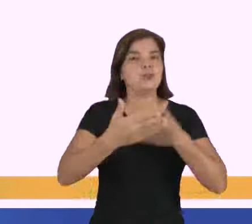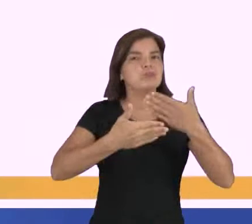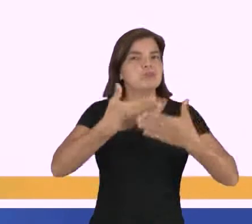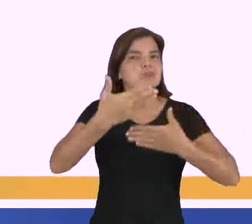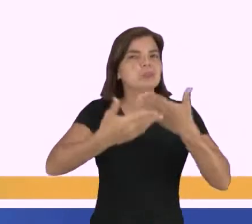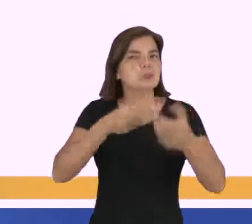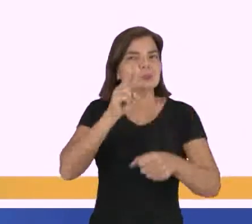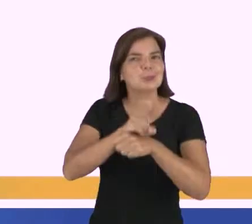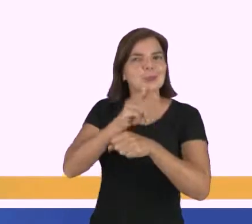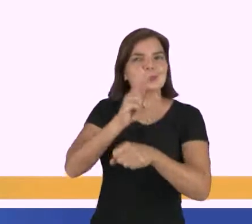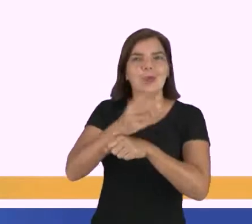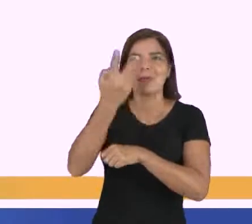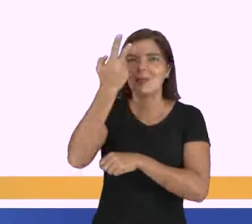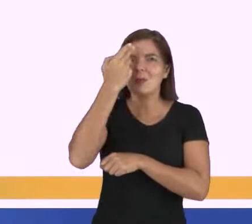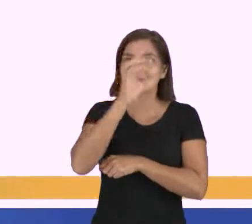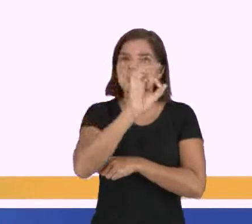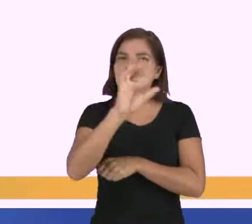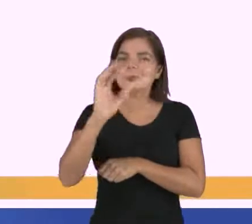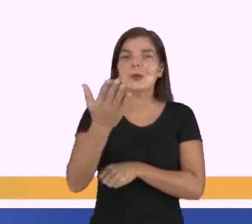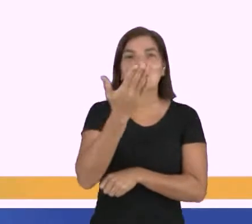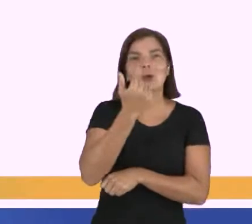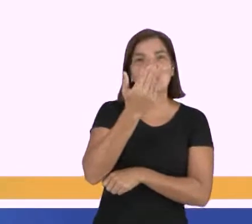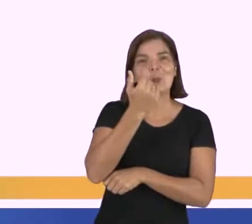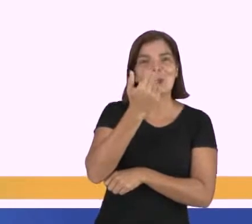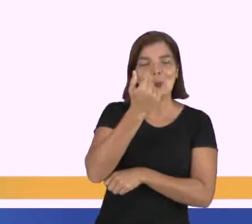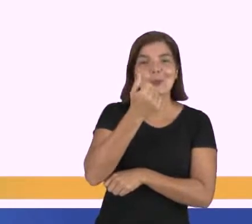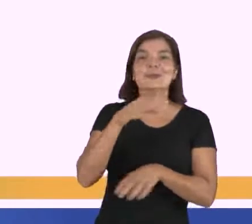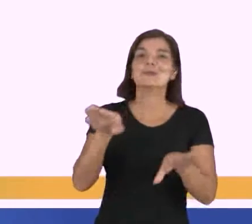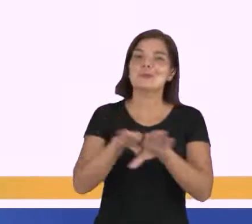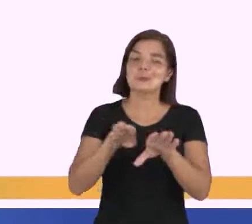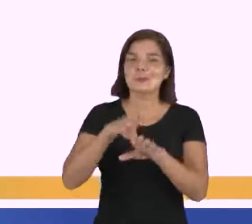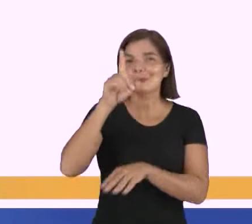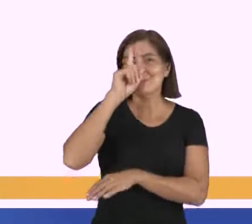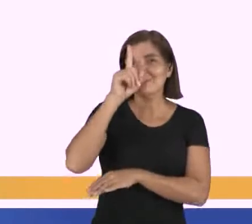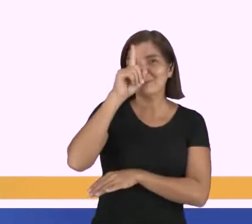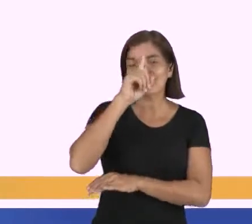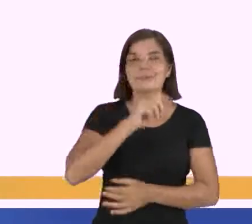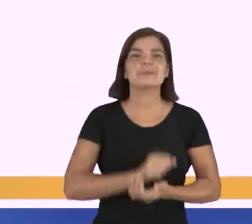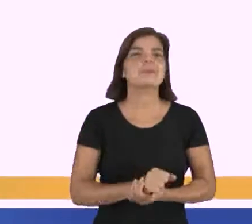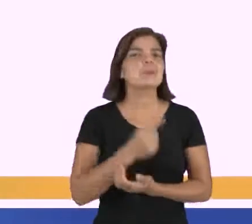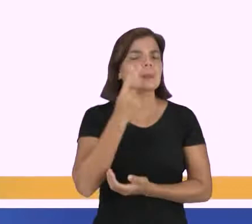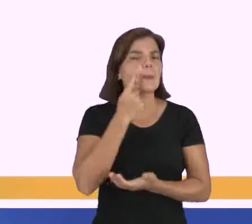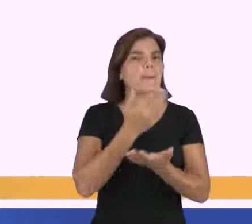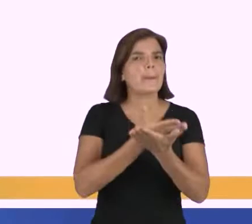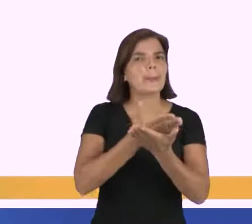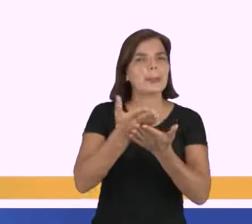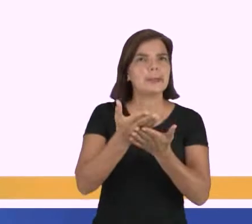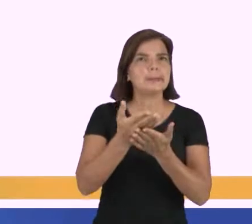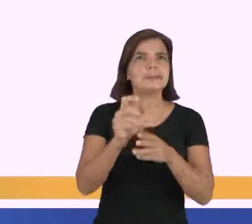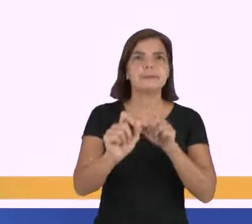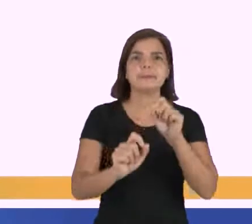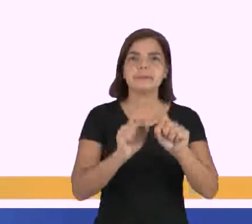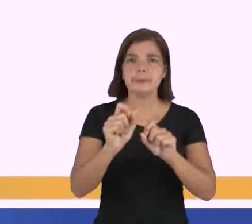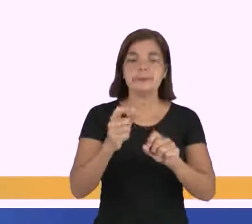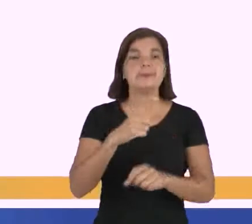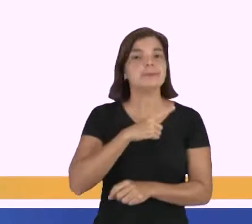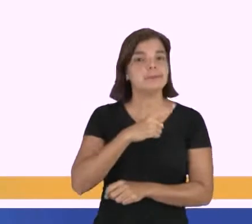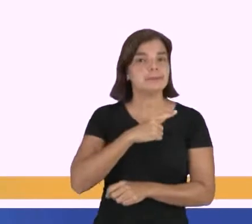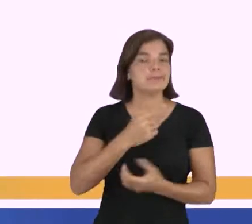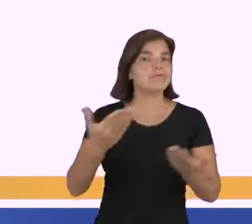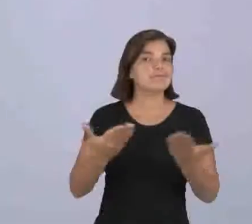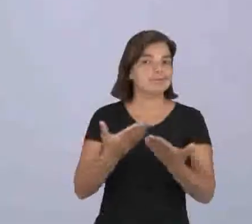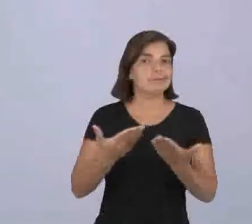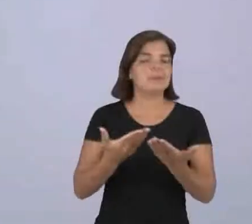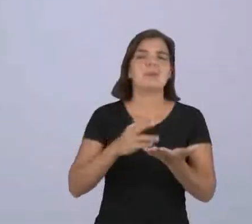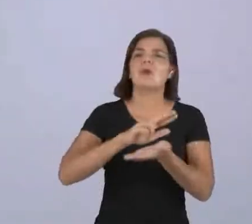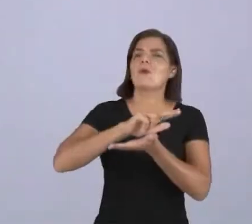processo de conservação natural de cada alimento que a gente acaba consumindo no nosso dia a dia? Então, para começar, nós temos